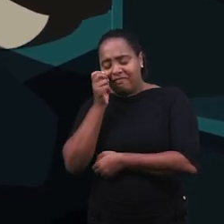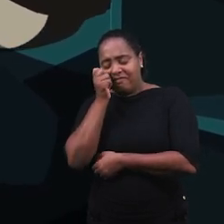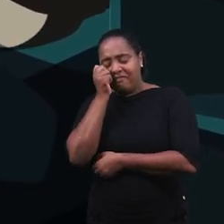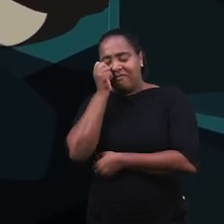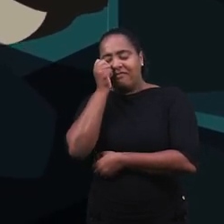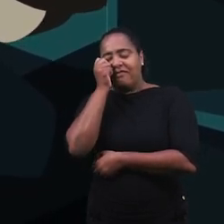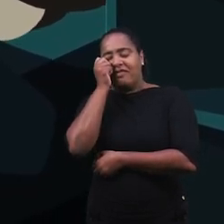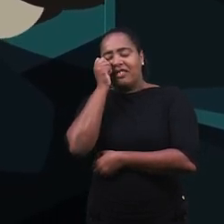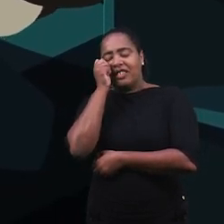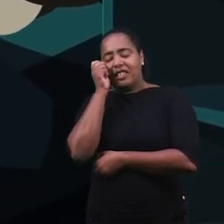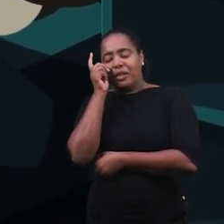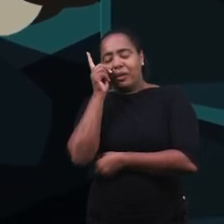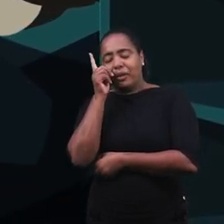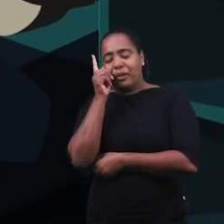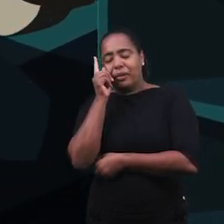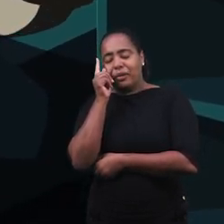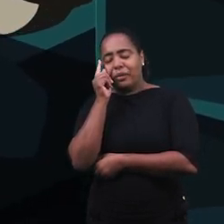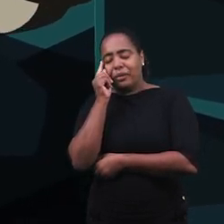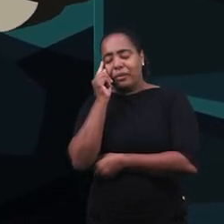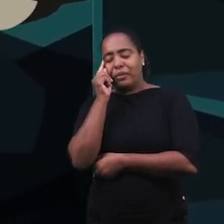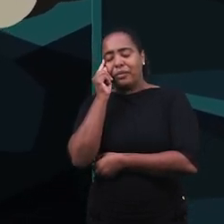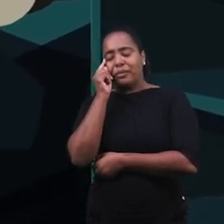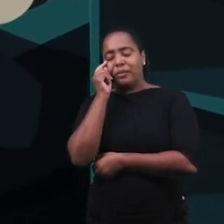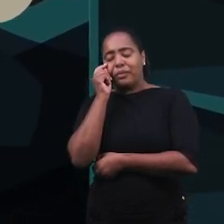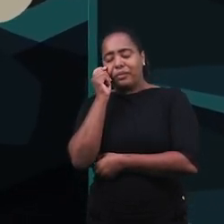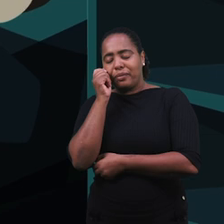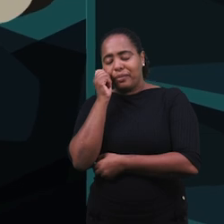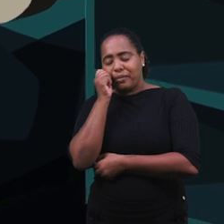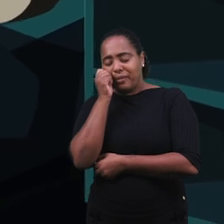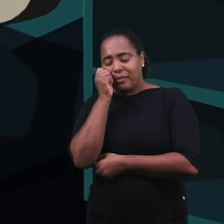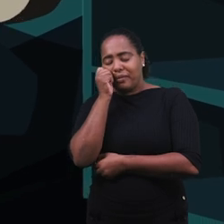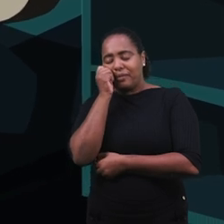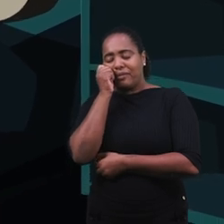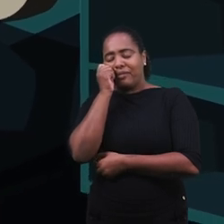pego no sono,